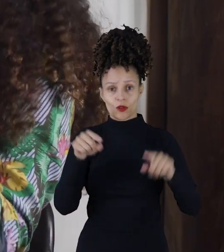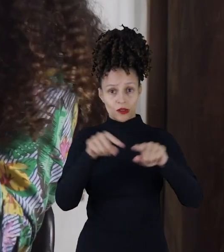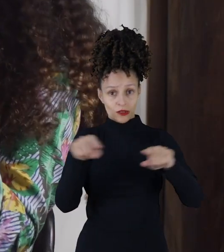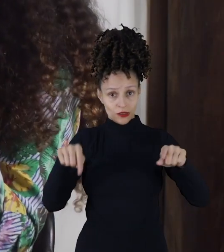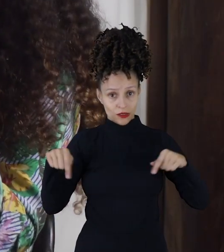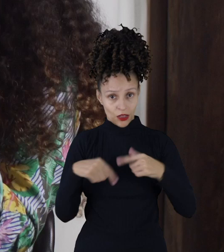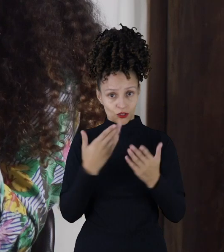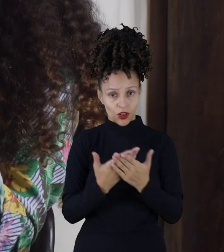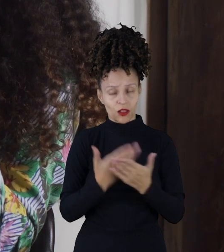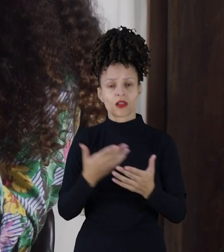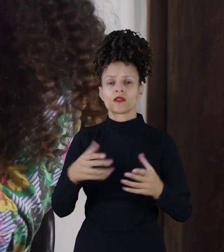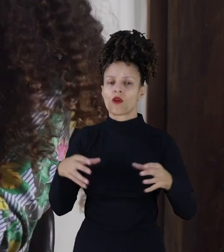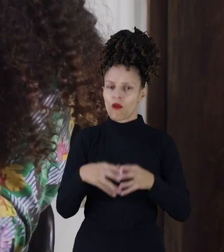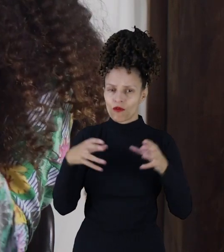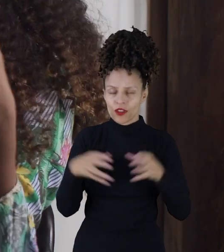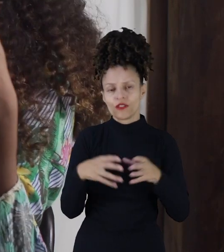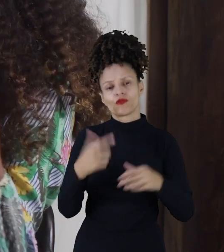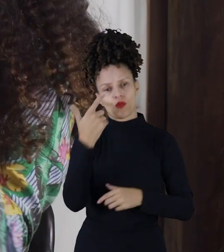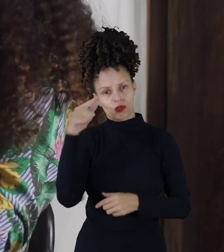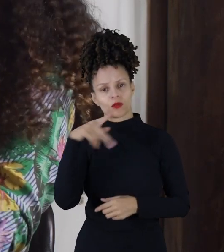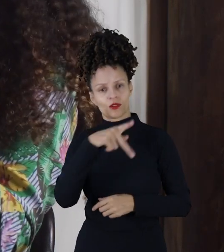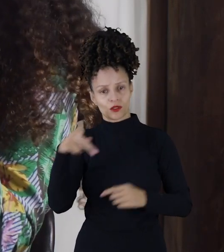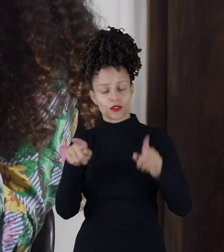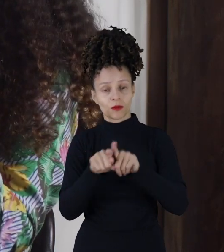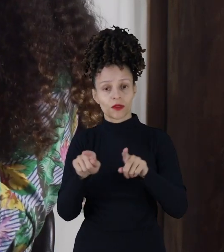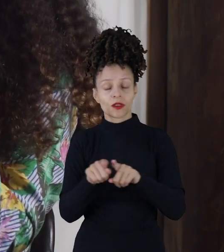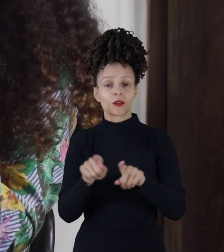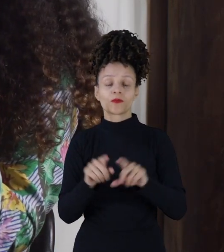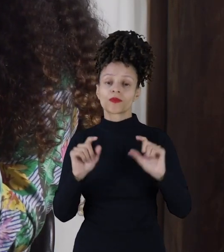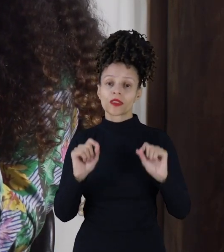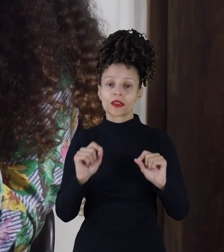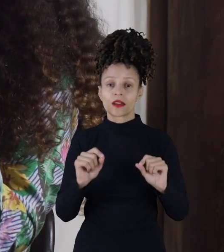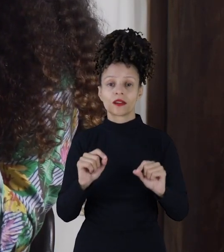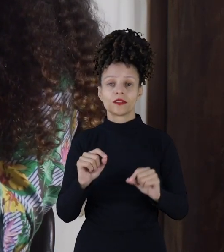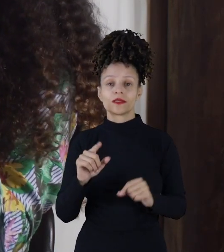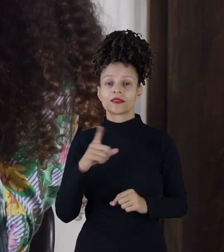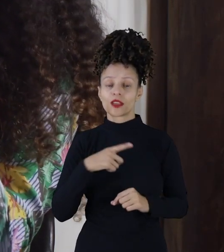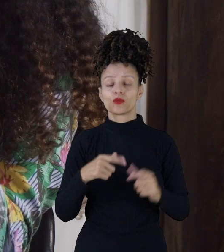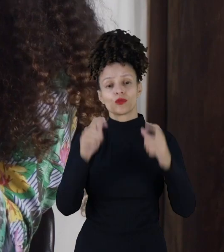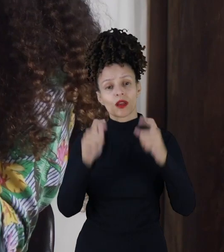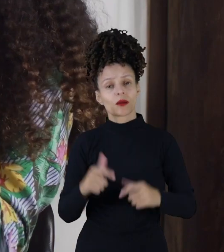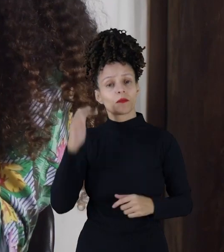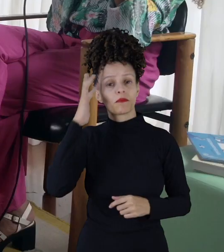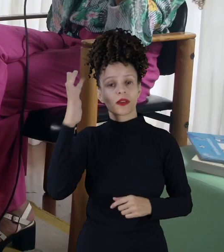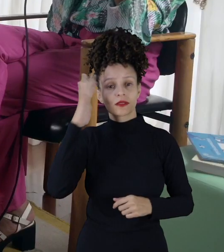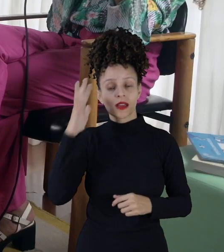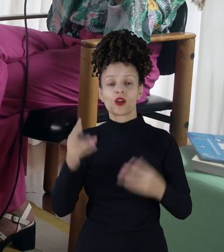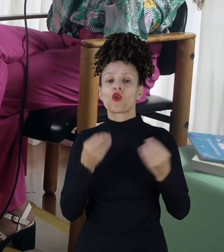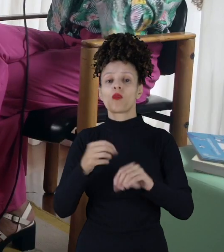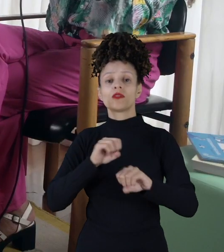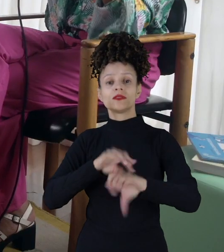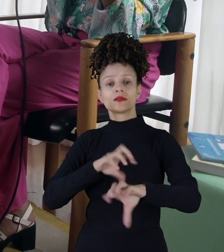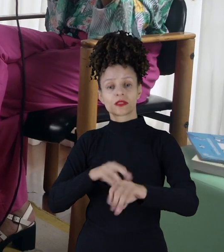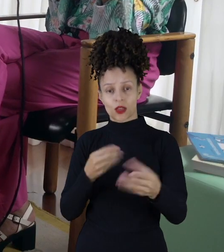na sala de aula e que convivo com outras professoras também, a gente vai chegando num lugar de pensar